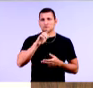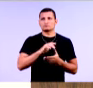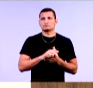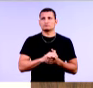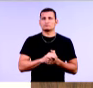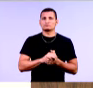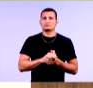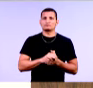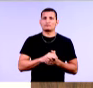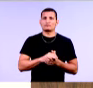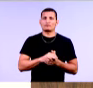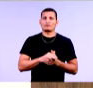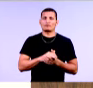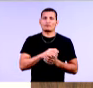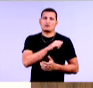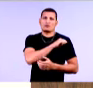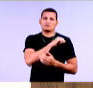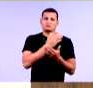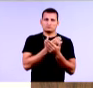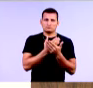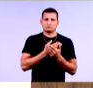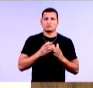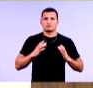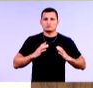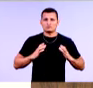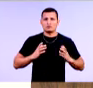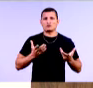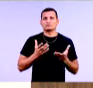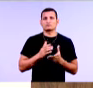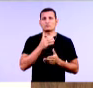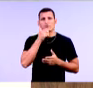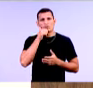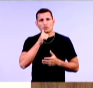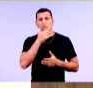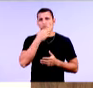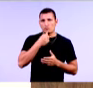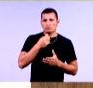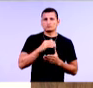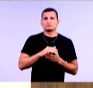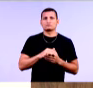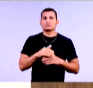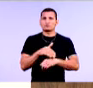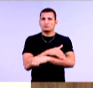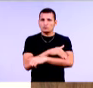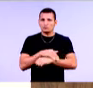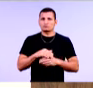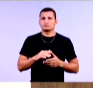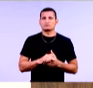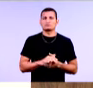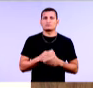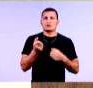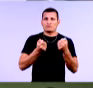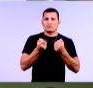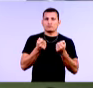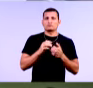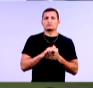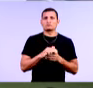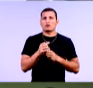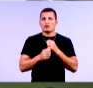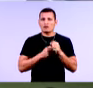as características, idade, sexo, endereço, ótimo. Veículo, ano, cor, segmento. Gente,